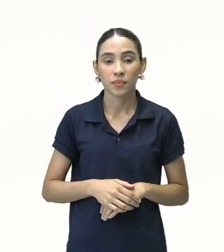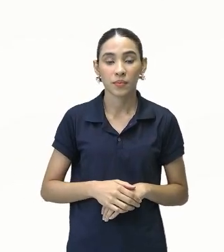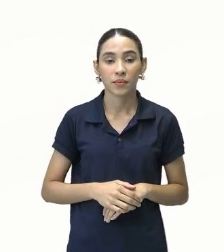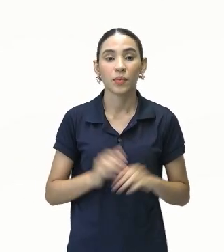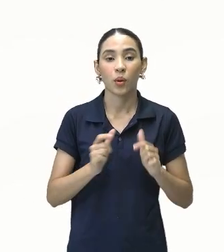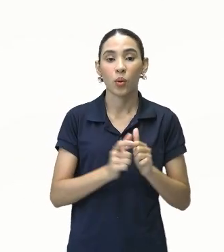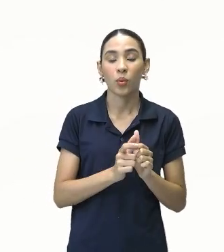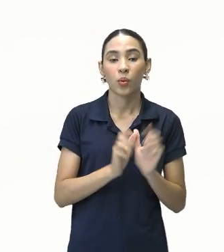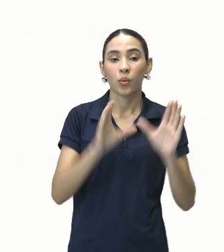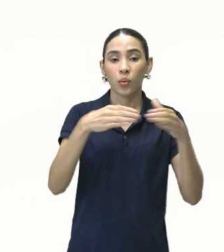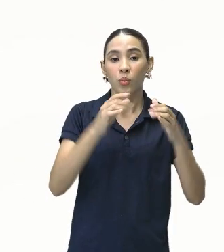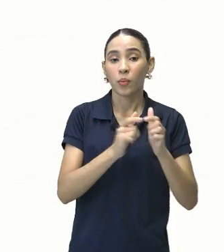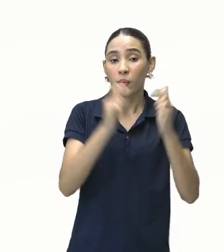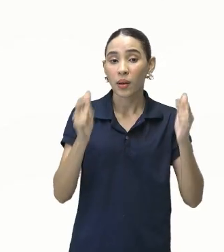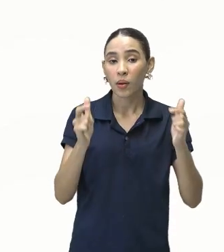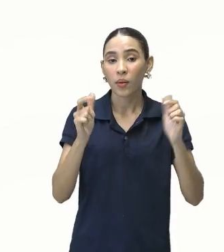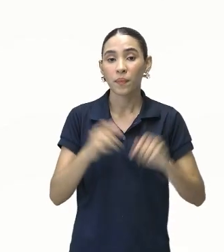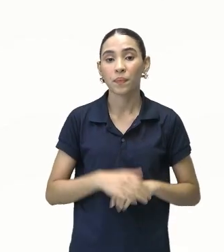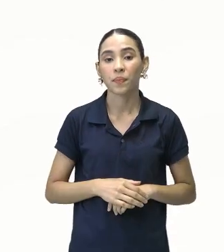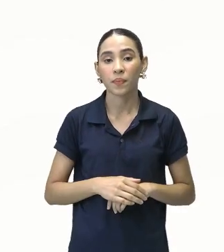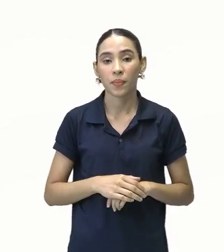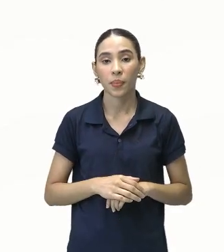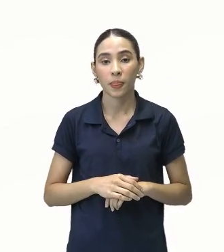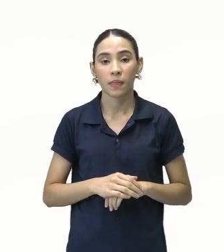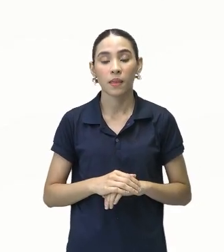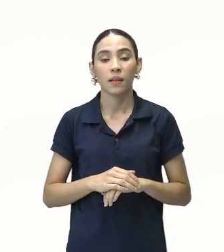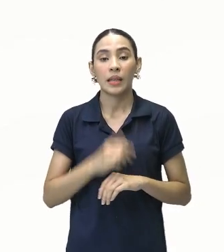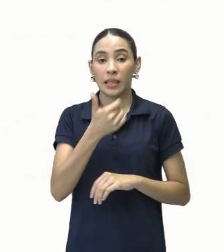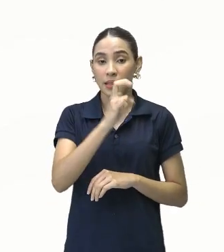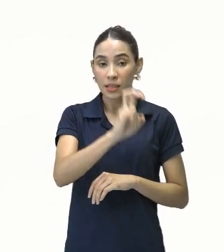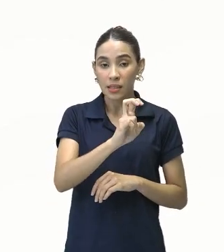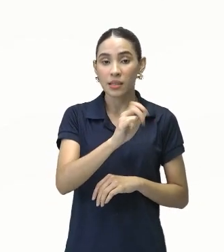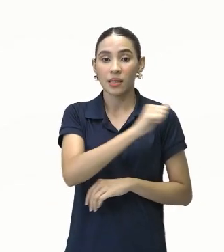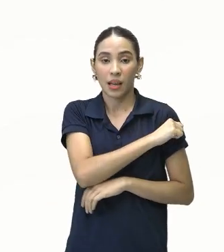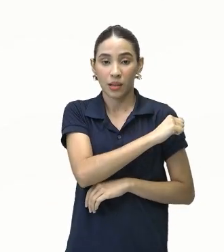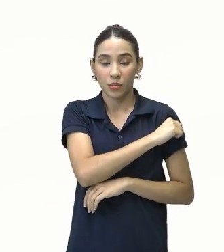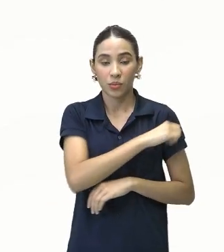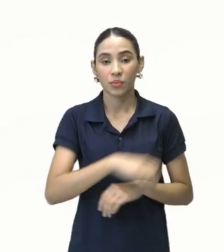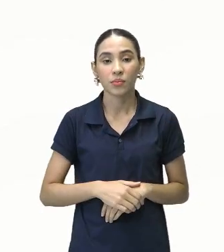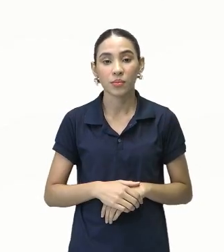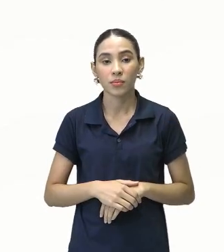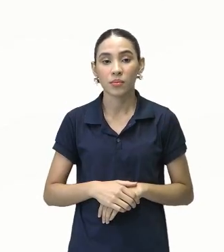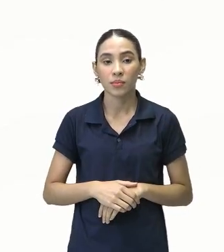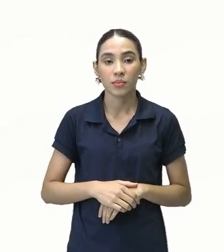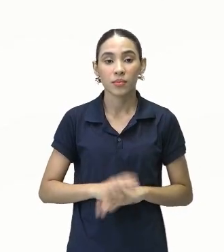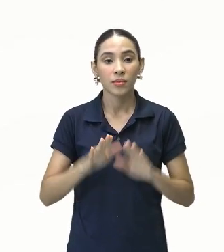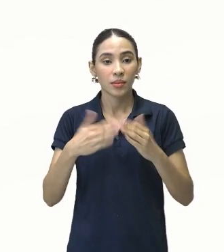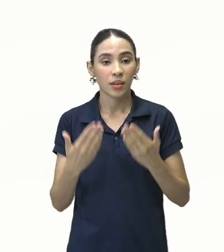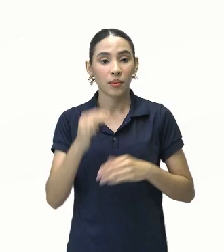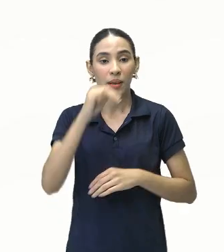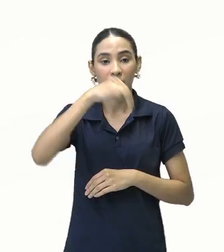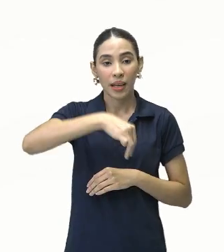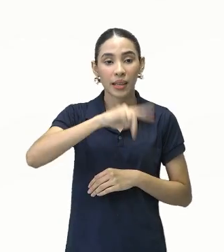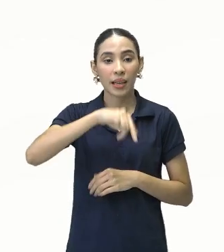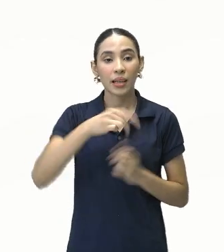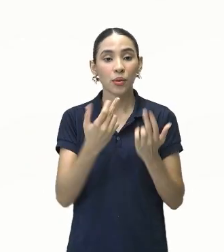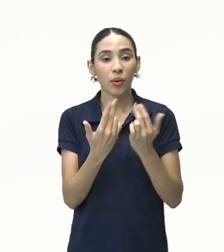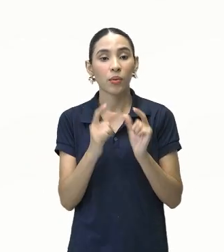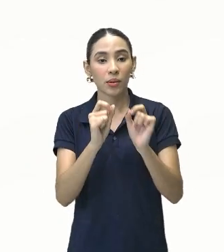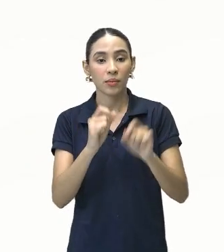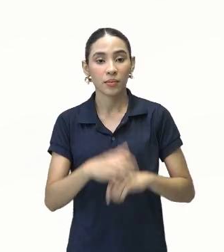conjunto maior. Quem é o nosso conjunto maior? 15 alunos. Tá? Então, meu N vai ser igual